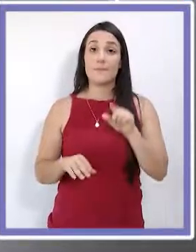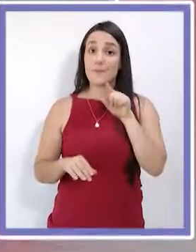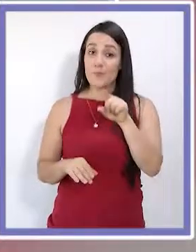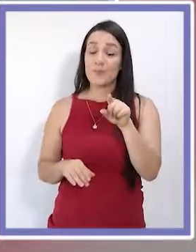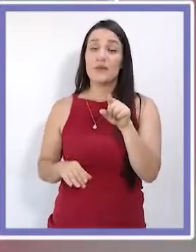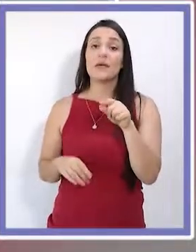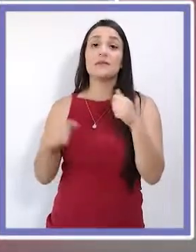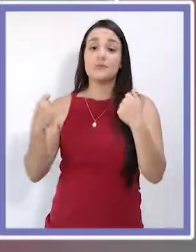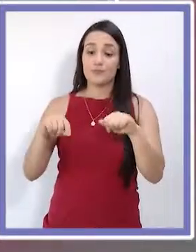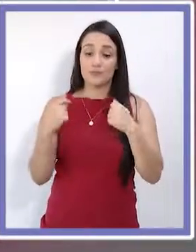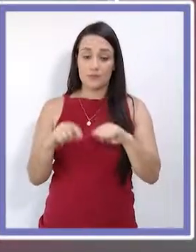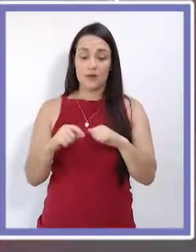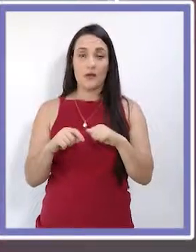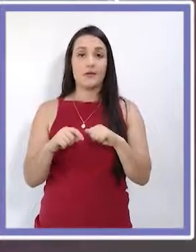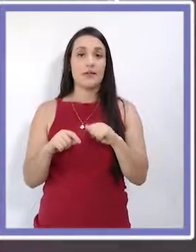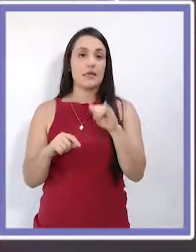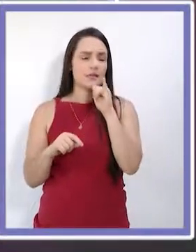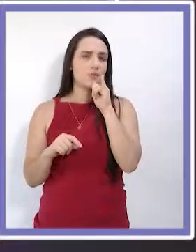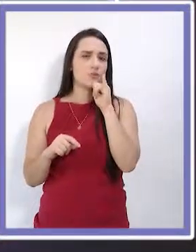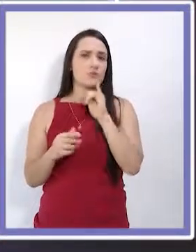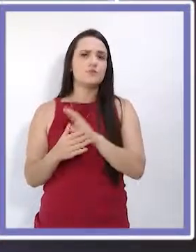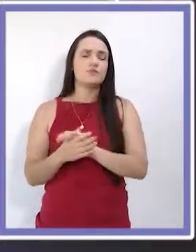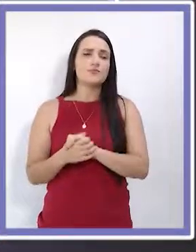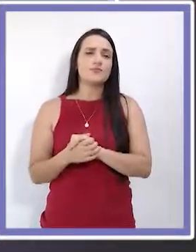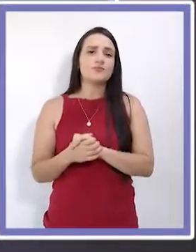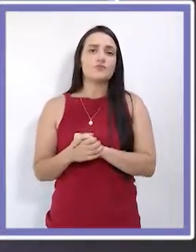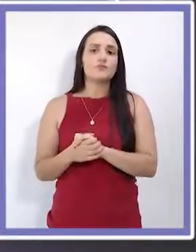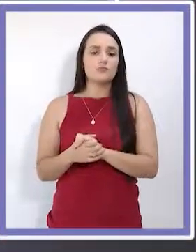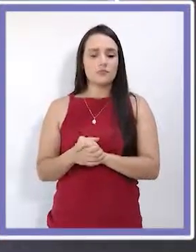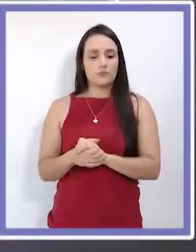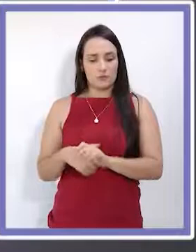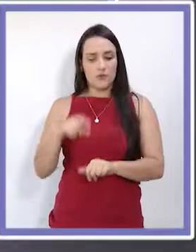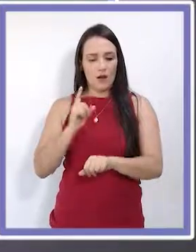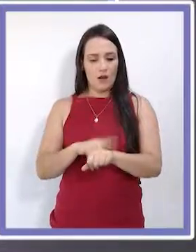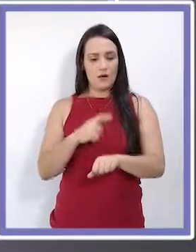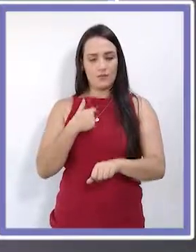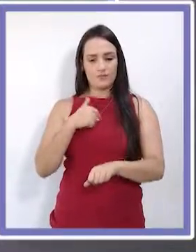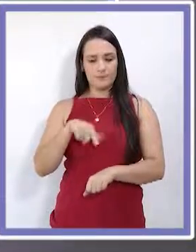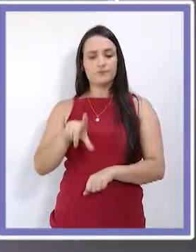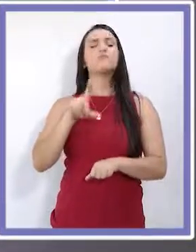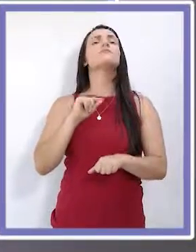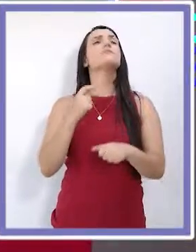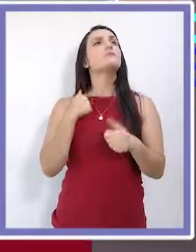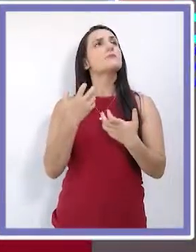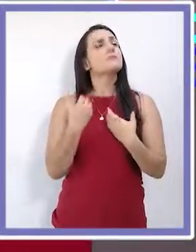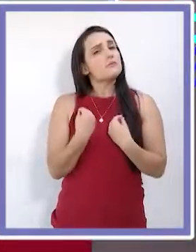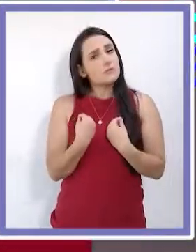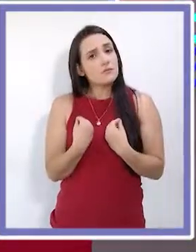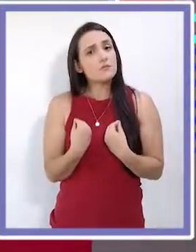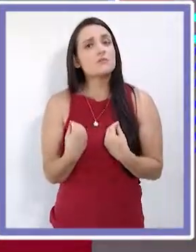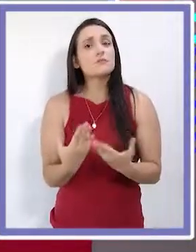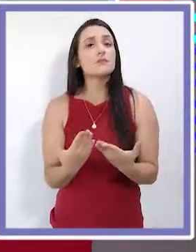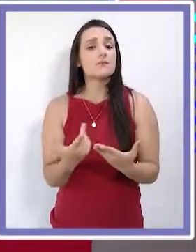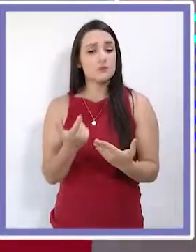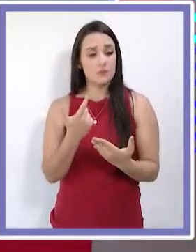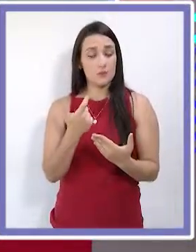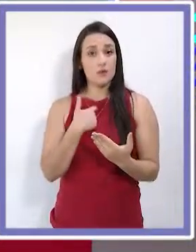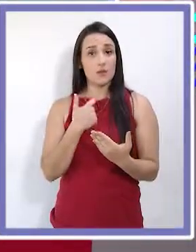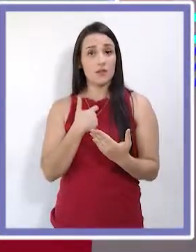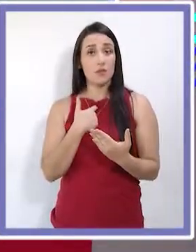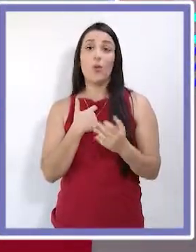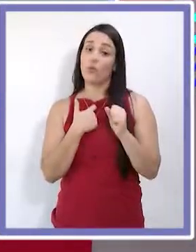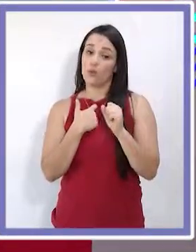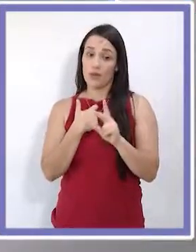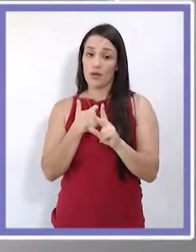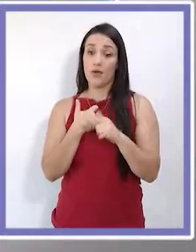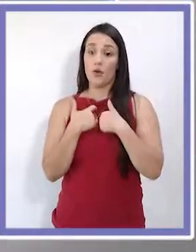que deixar claro em vida da sua vontade de ser um doador. Porque quando você acontecer alguma coisa contigo, quem vai autorizar